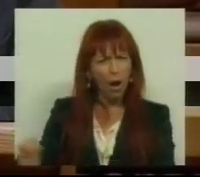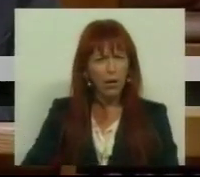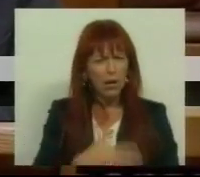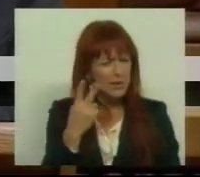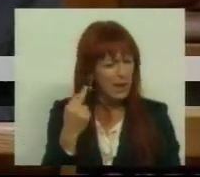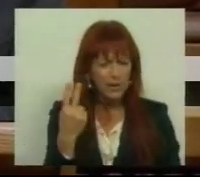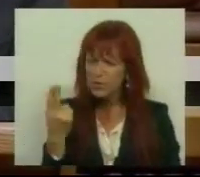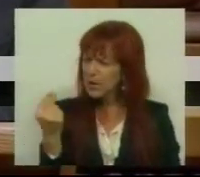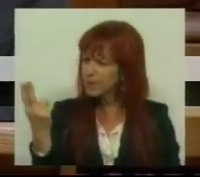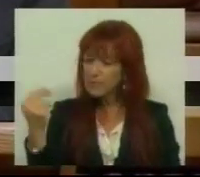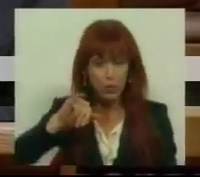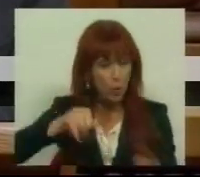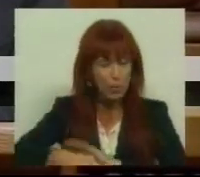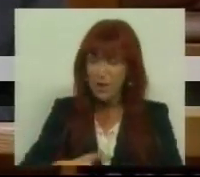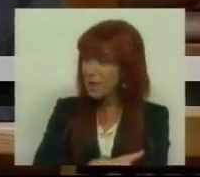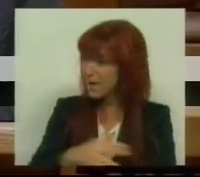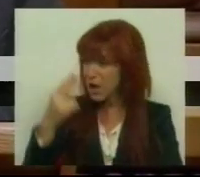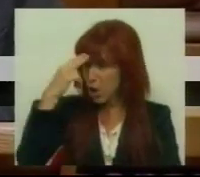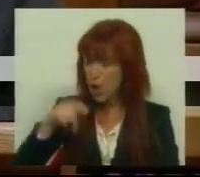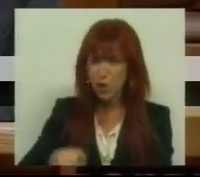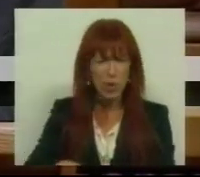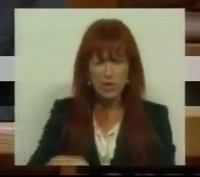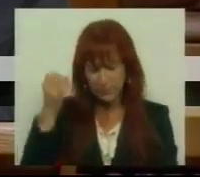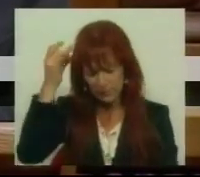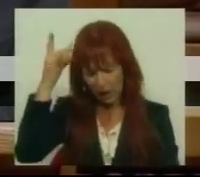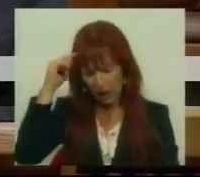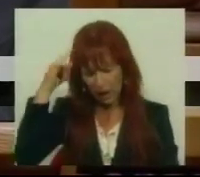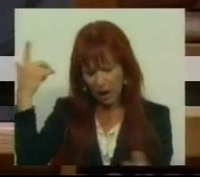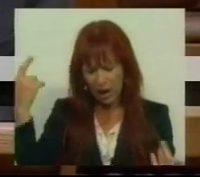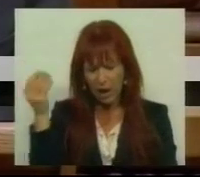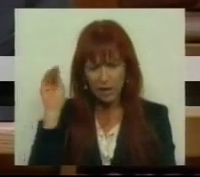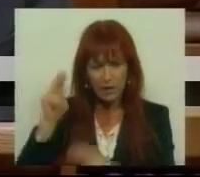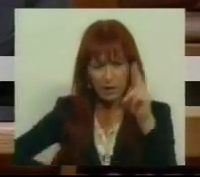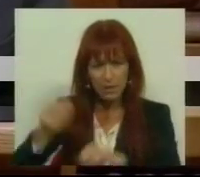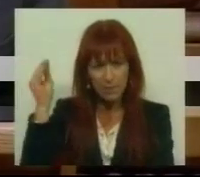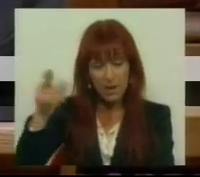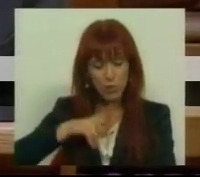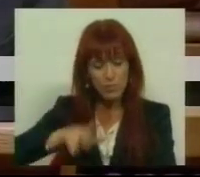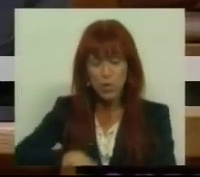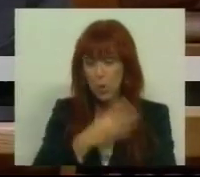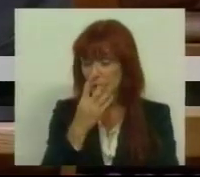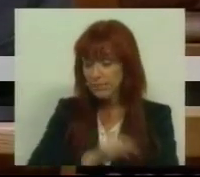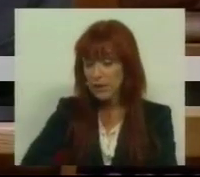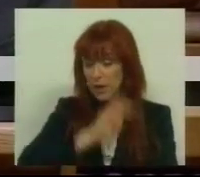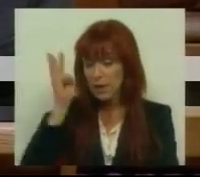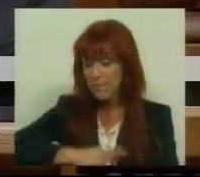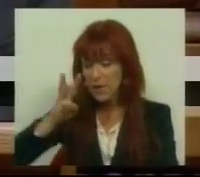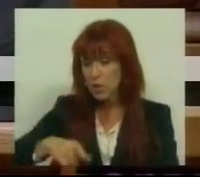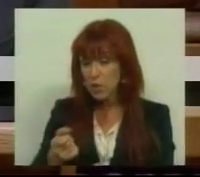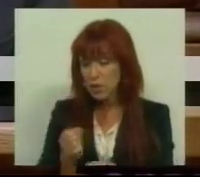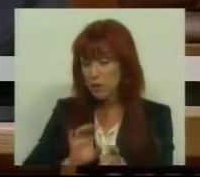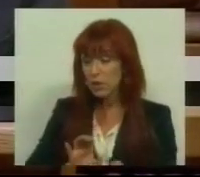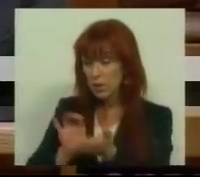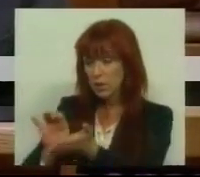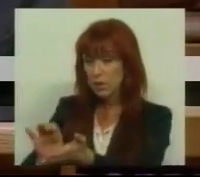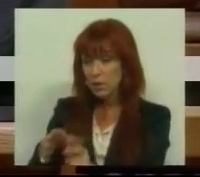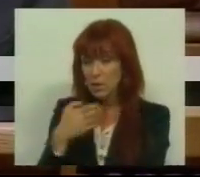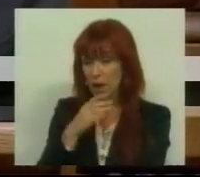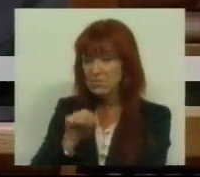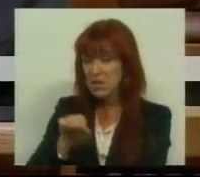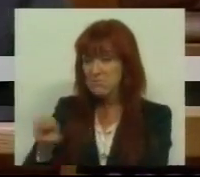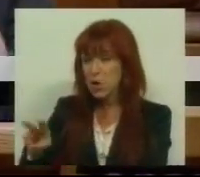cêntimo a cêntimo o buraco da maior história de gangsterismo financeiro da banca portuguesa. 4 mil milhões podem chegar a 7